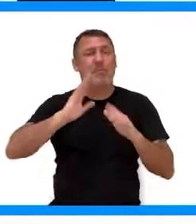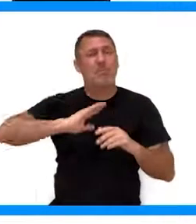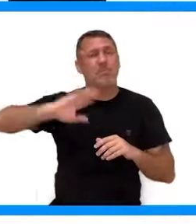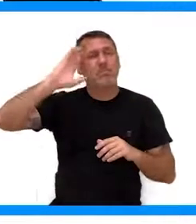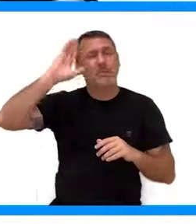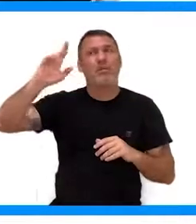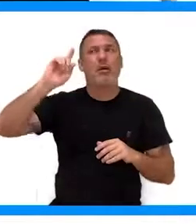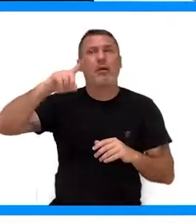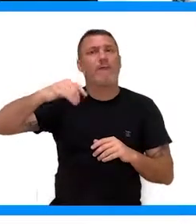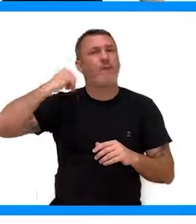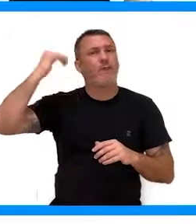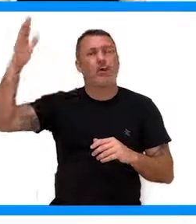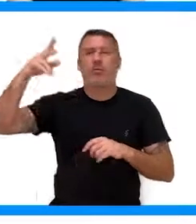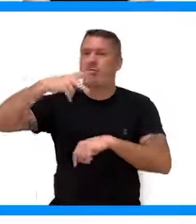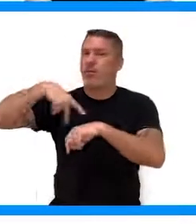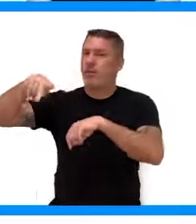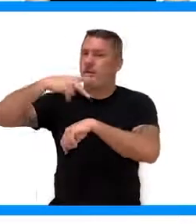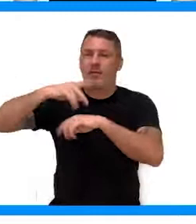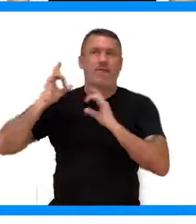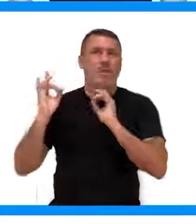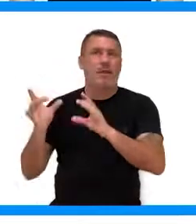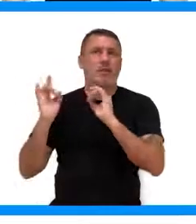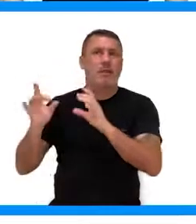também principalmente do mercado